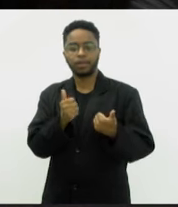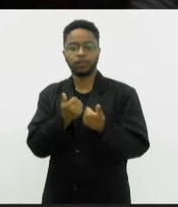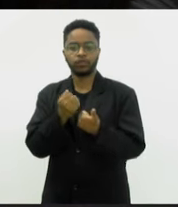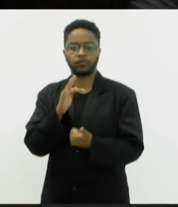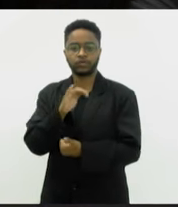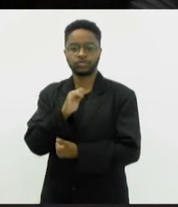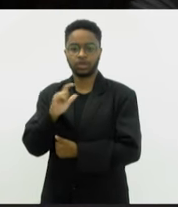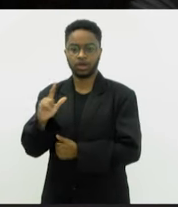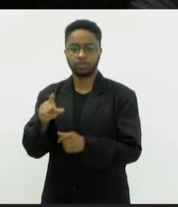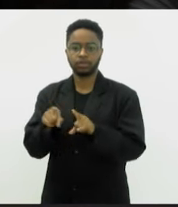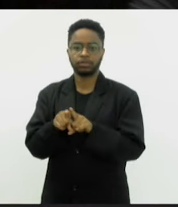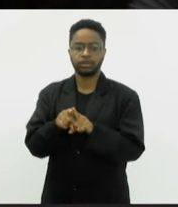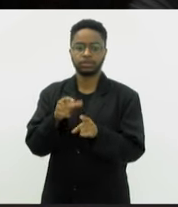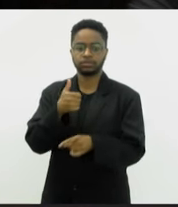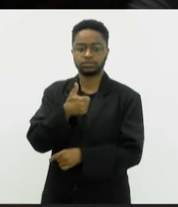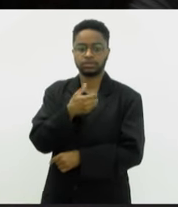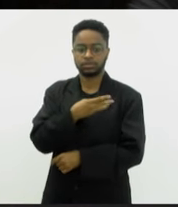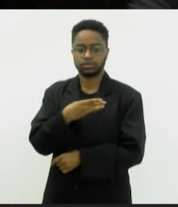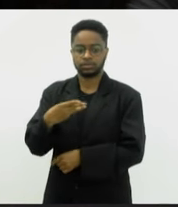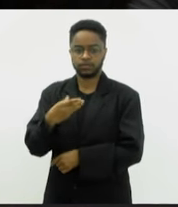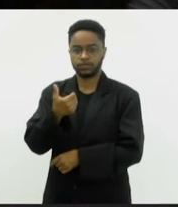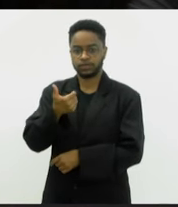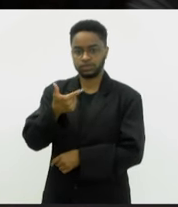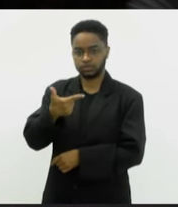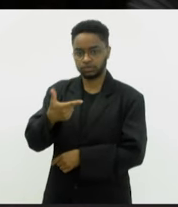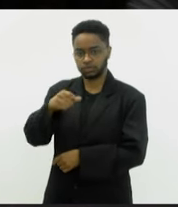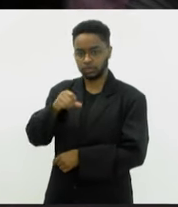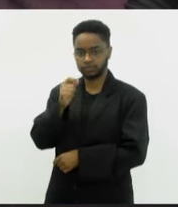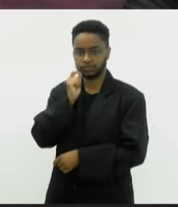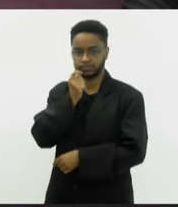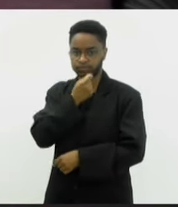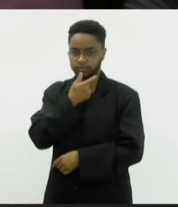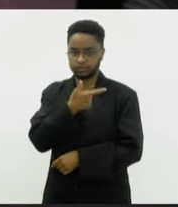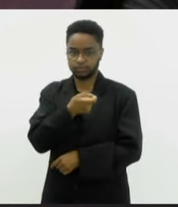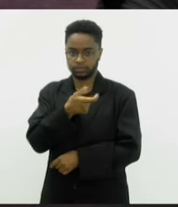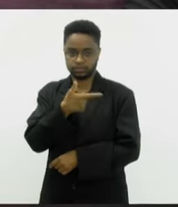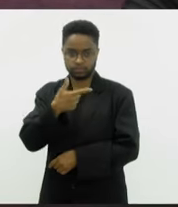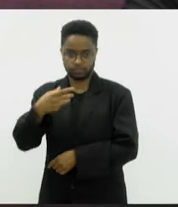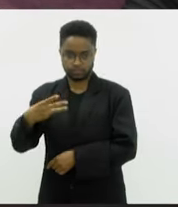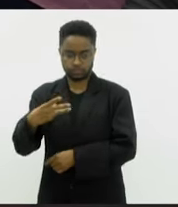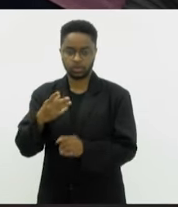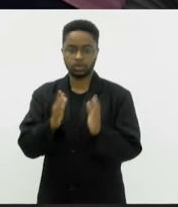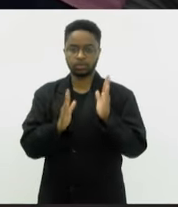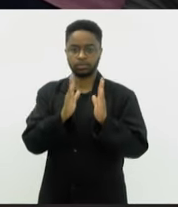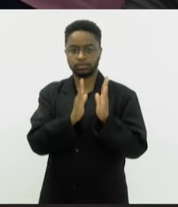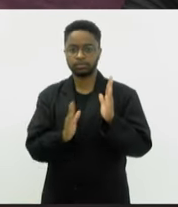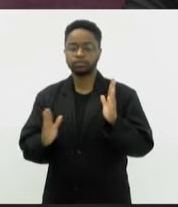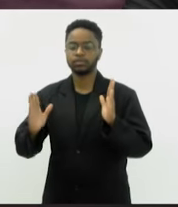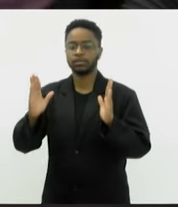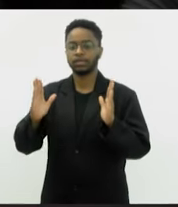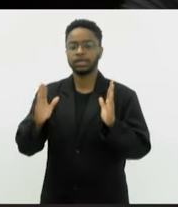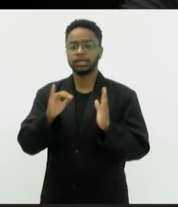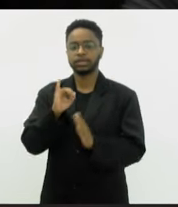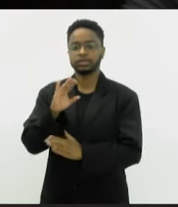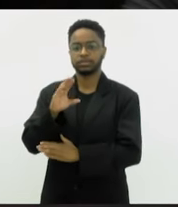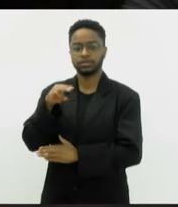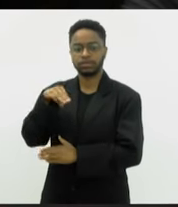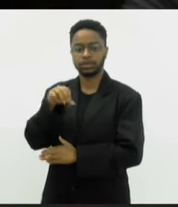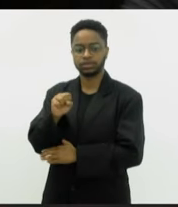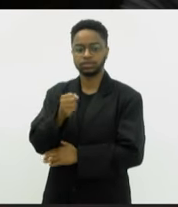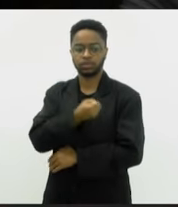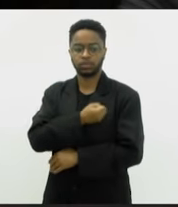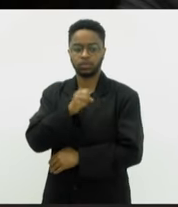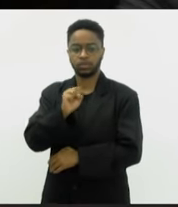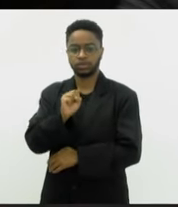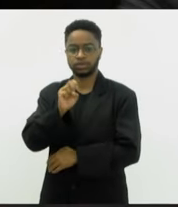número 133, de 29 de setembro de 23, que prorroga as disposições do convênio ICMS número 85, de